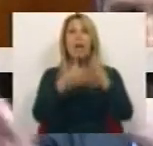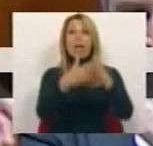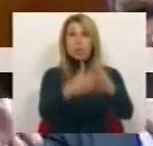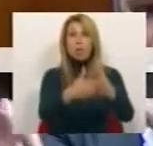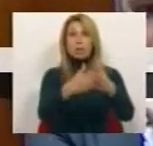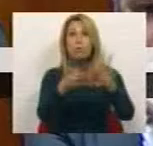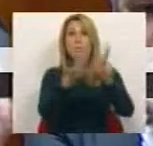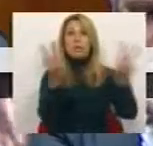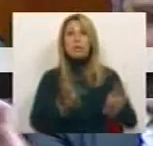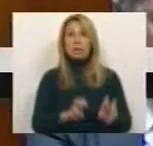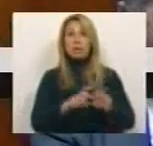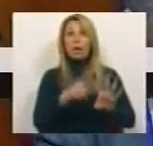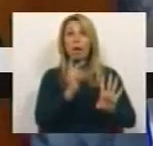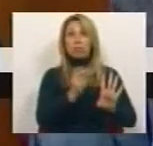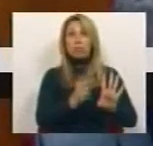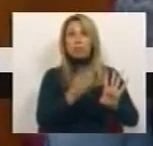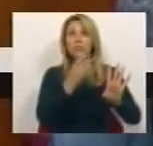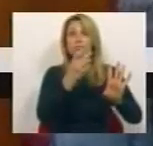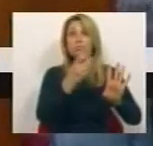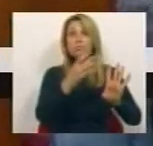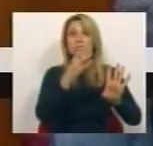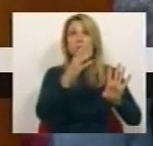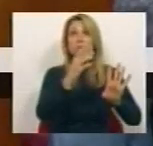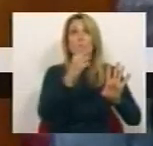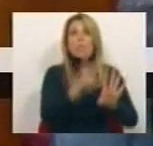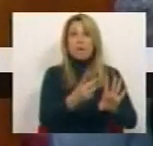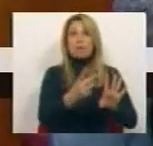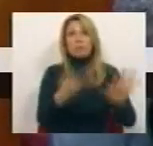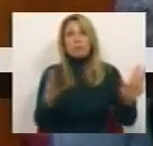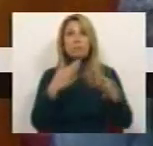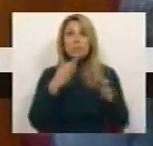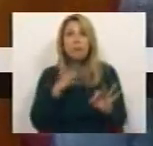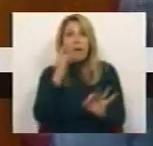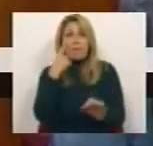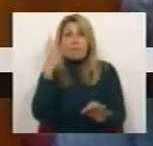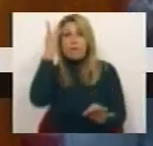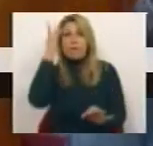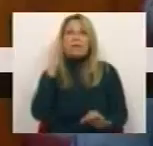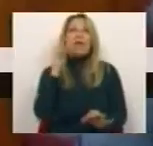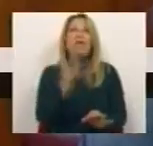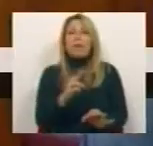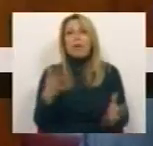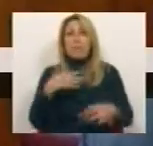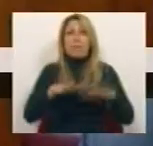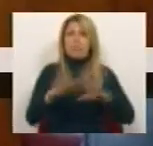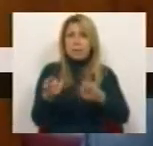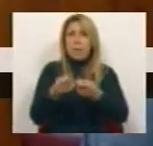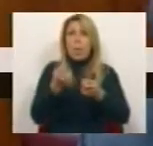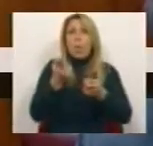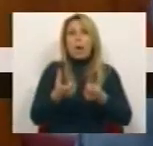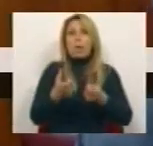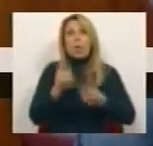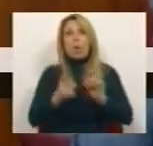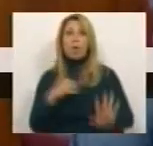fazer, mas fizemos de facto uma aproximação muito grande àquelas que são as nossas obrigações e